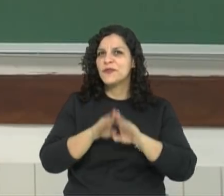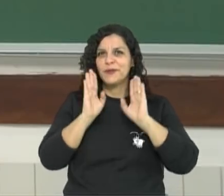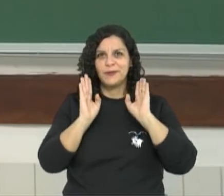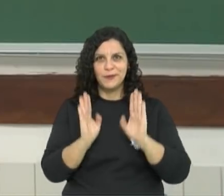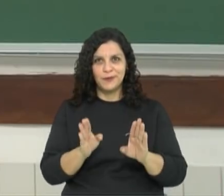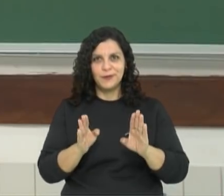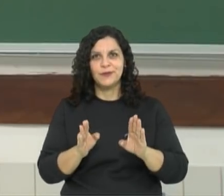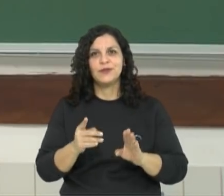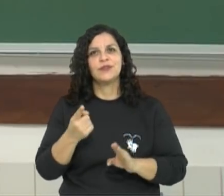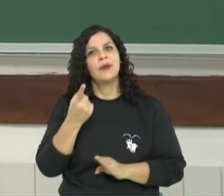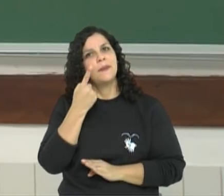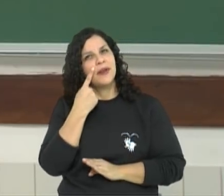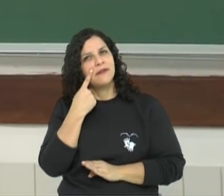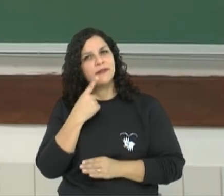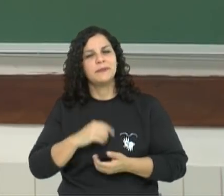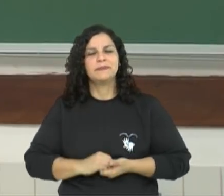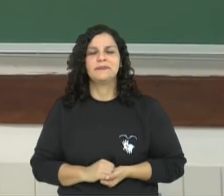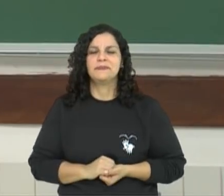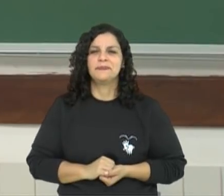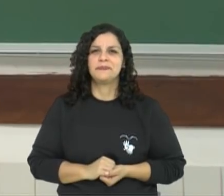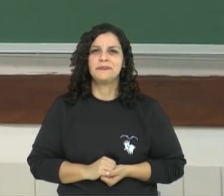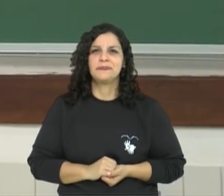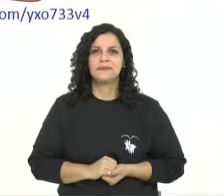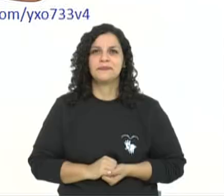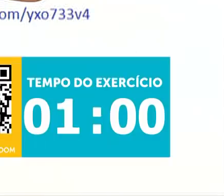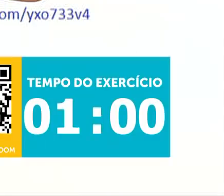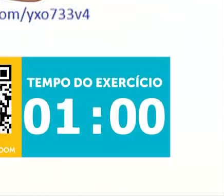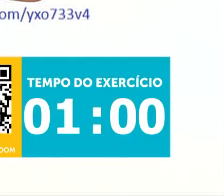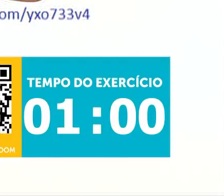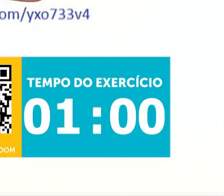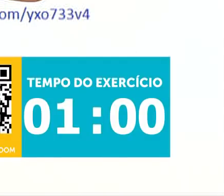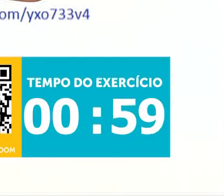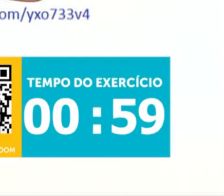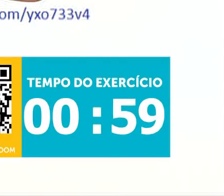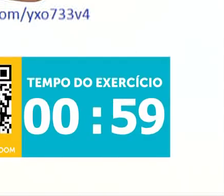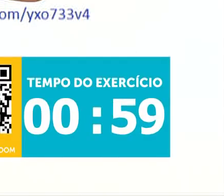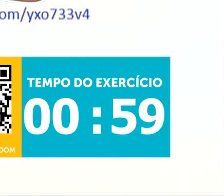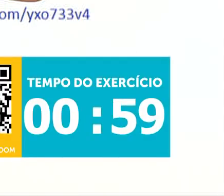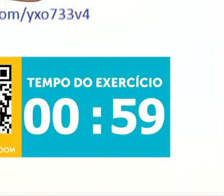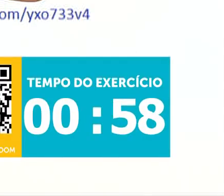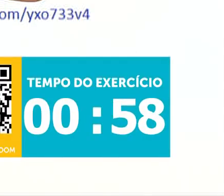nosso exercício. A gente volta logo para corrigir.